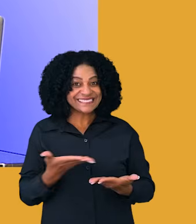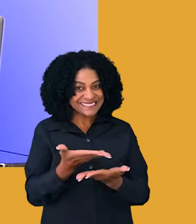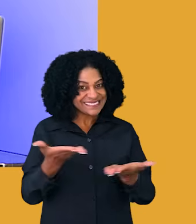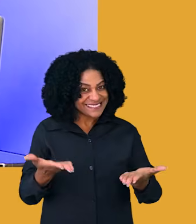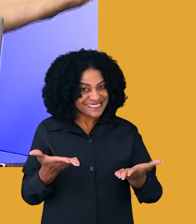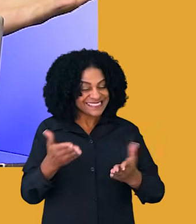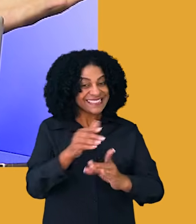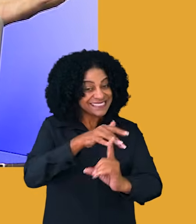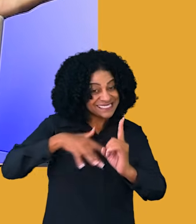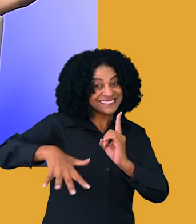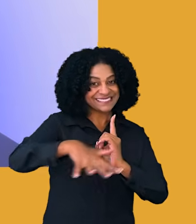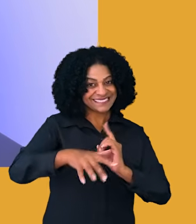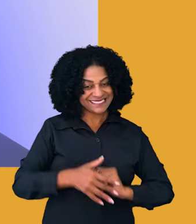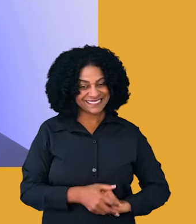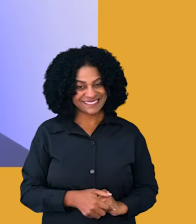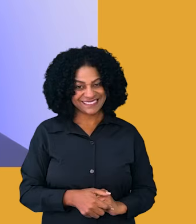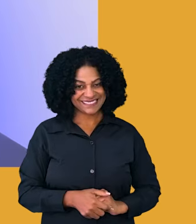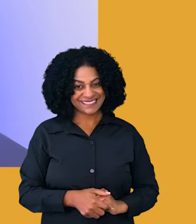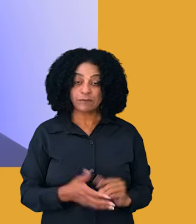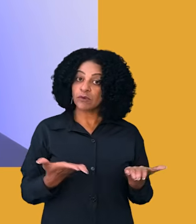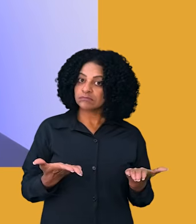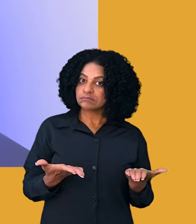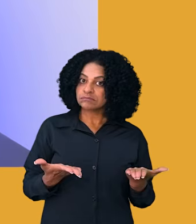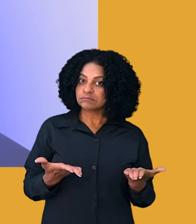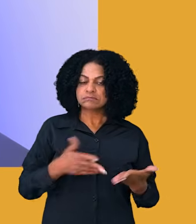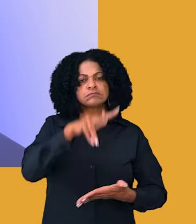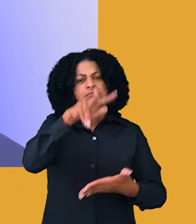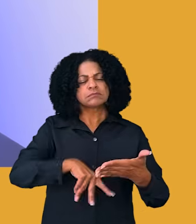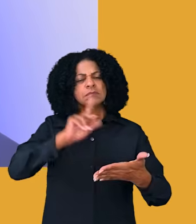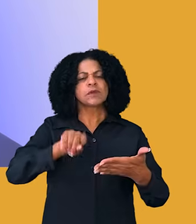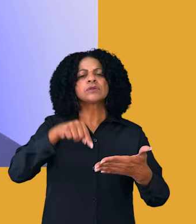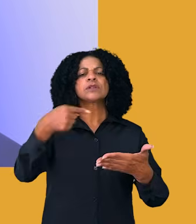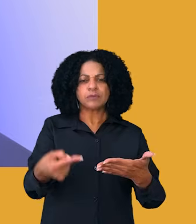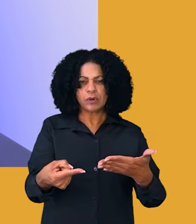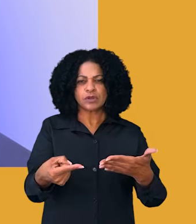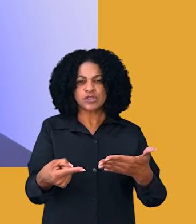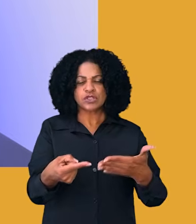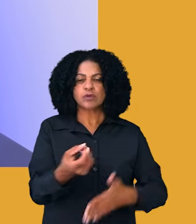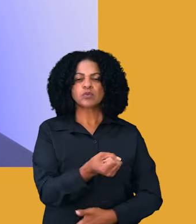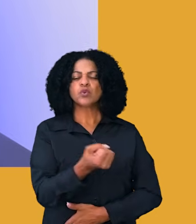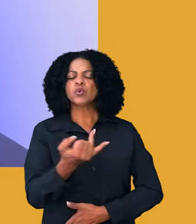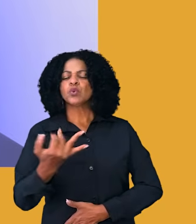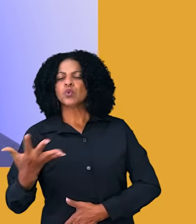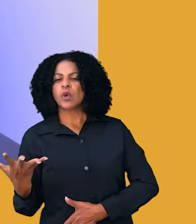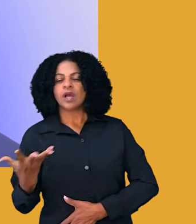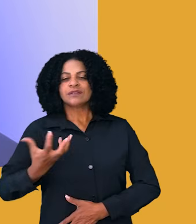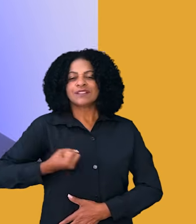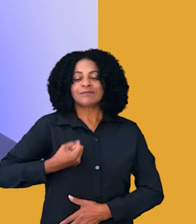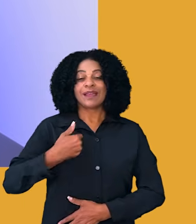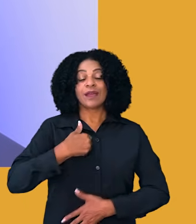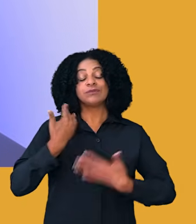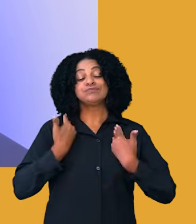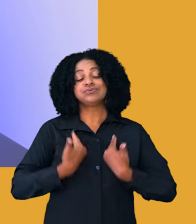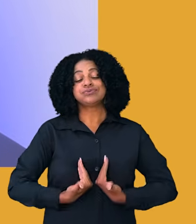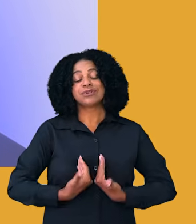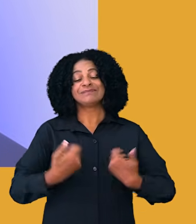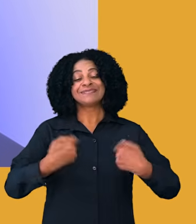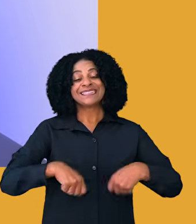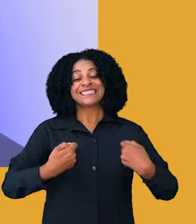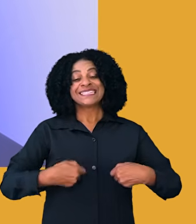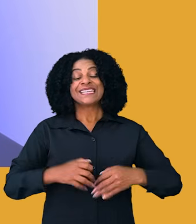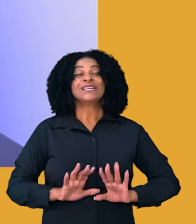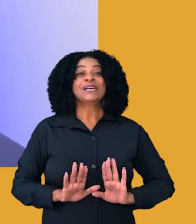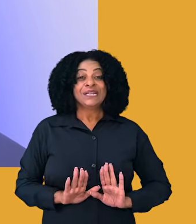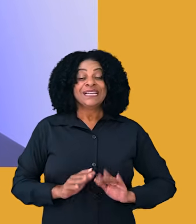empregador, da sociedade. Bom, acho que depois de ler tudo isso sobre os números, eu preciso descansar também,